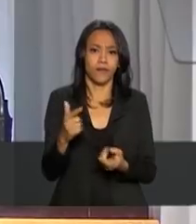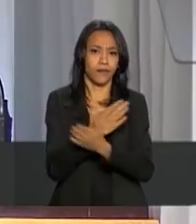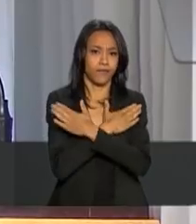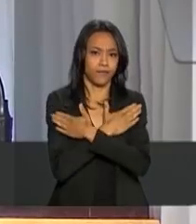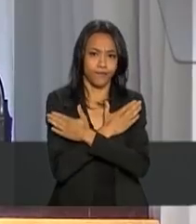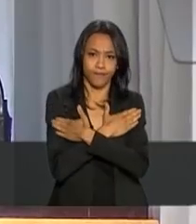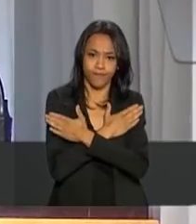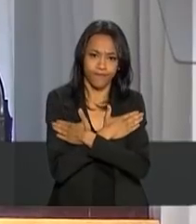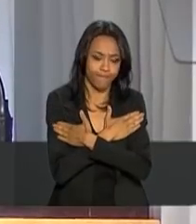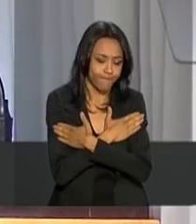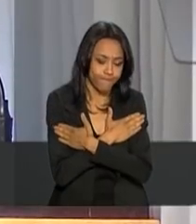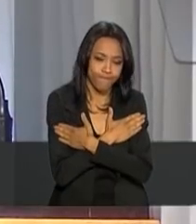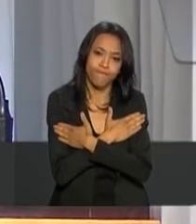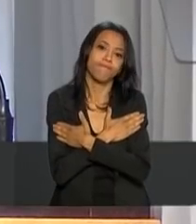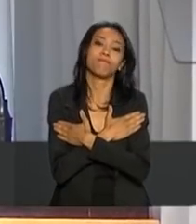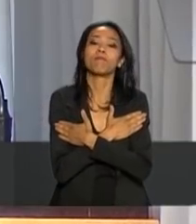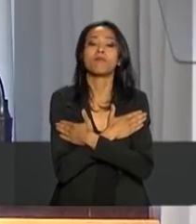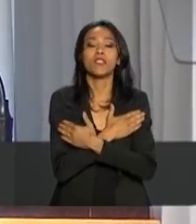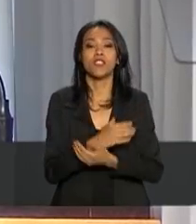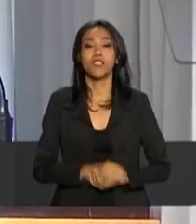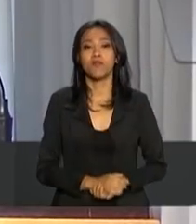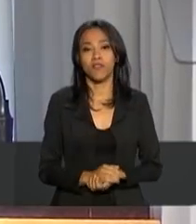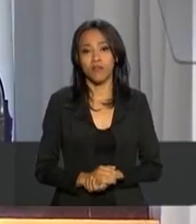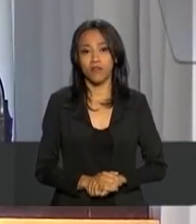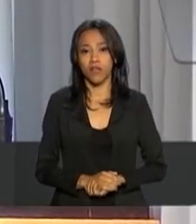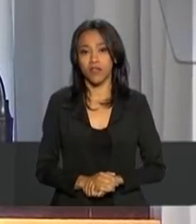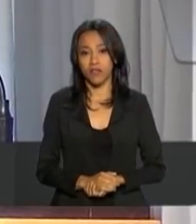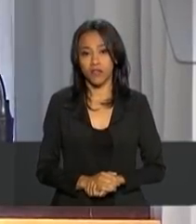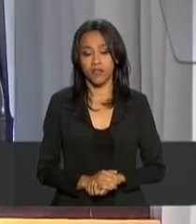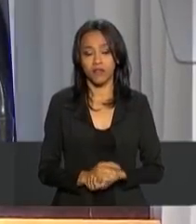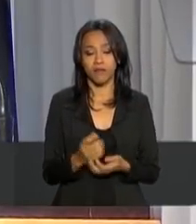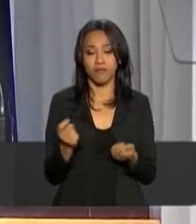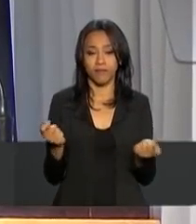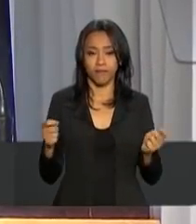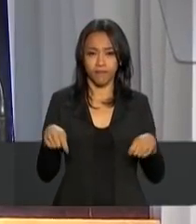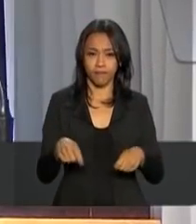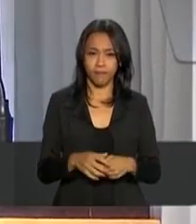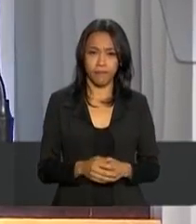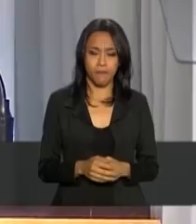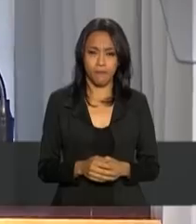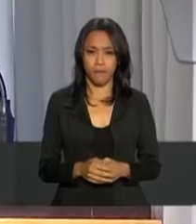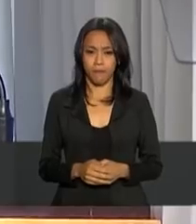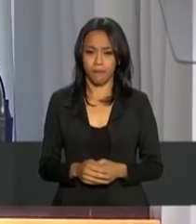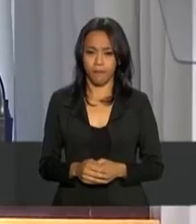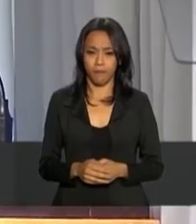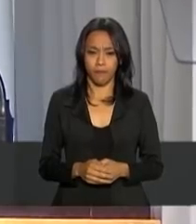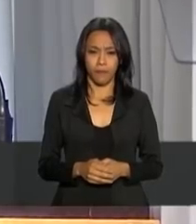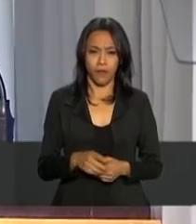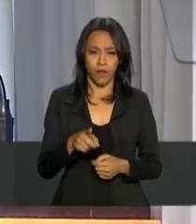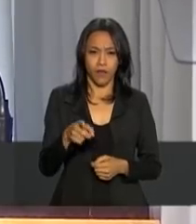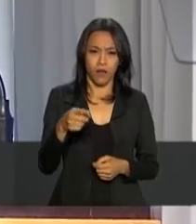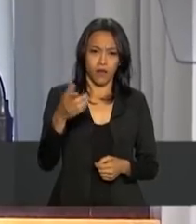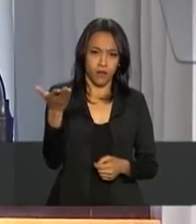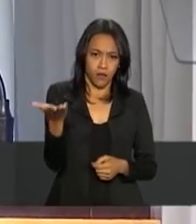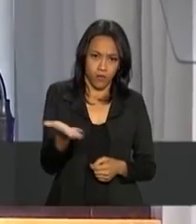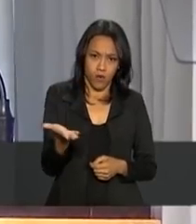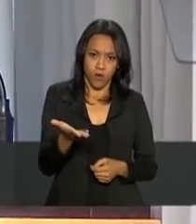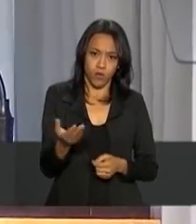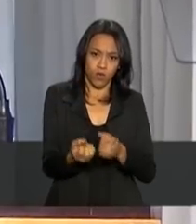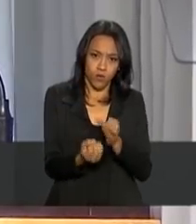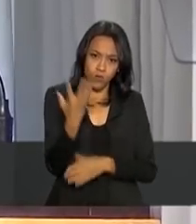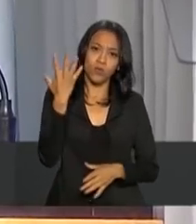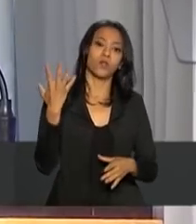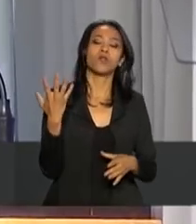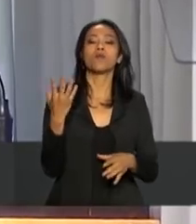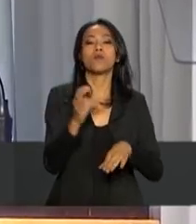eu me recordo, quando na Constituinte, foi meu primeiro mandato, as pessoas achavam que quando nascesse o Estado, quando